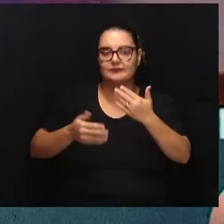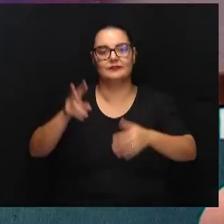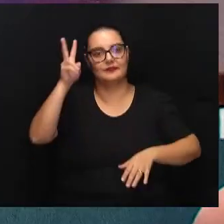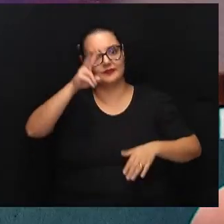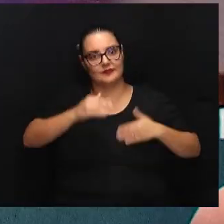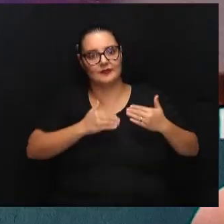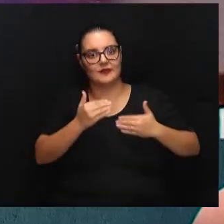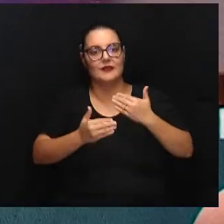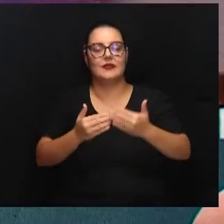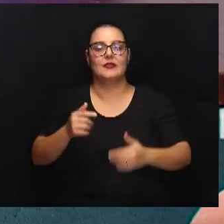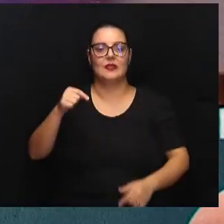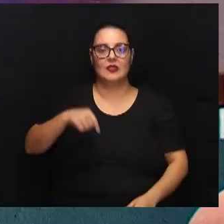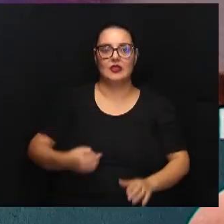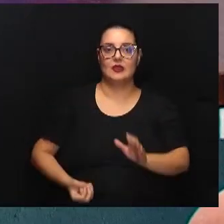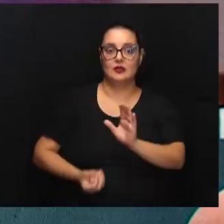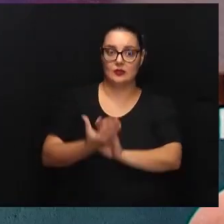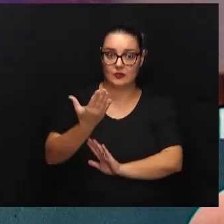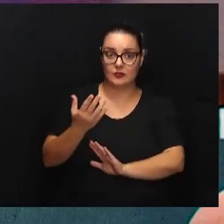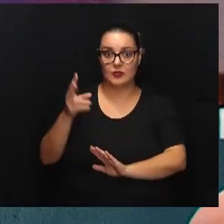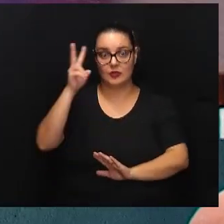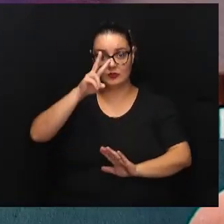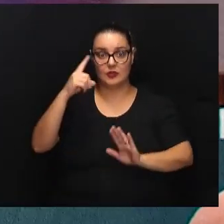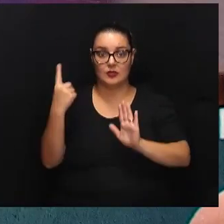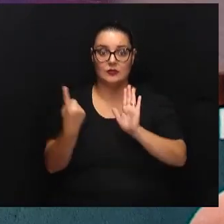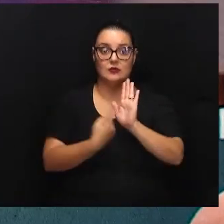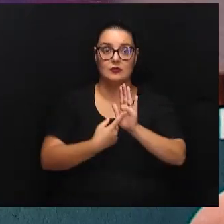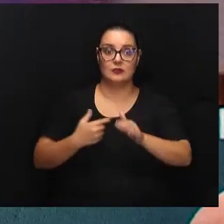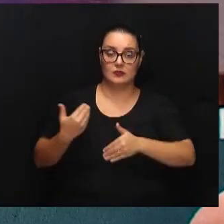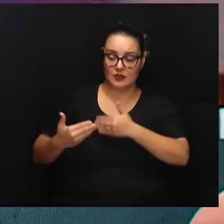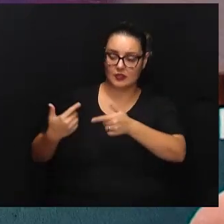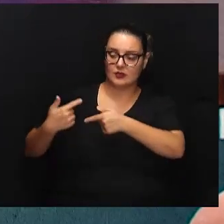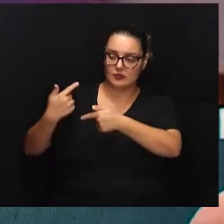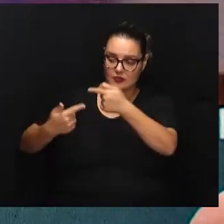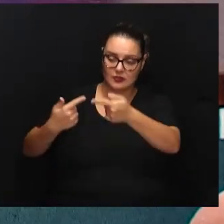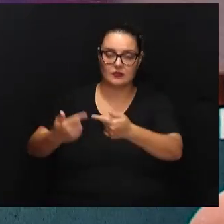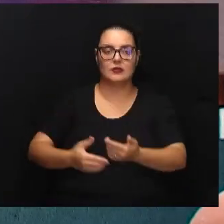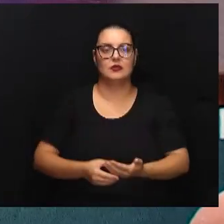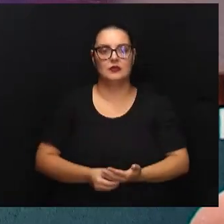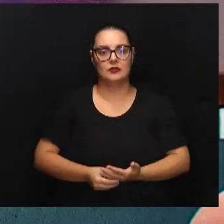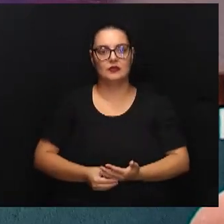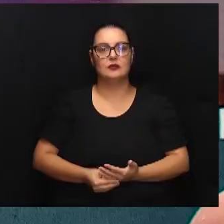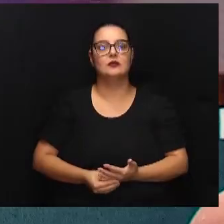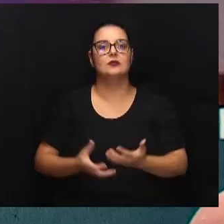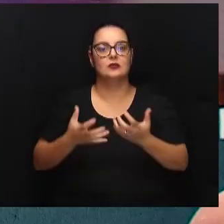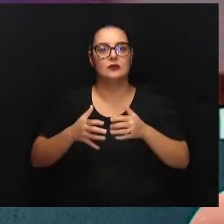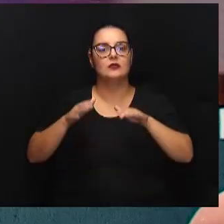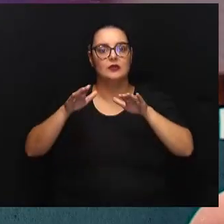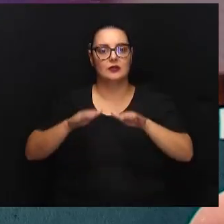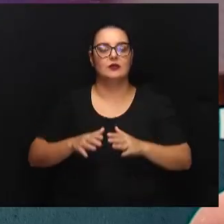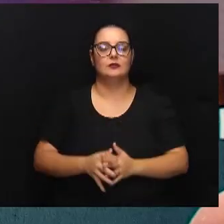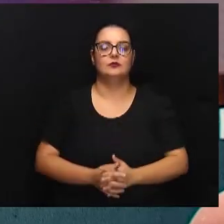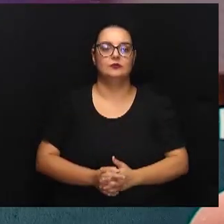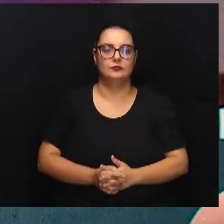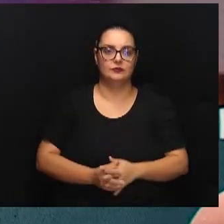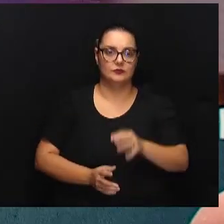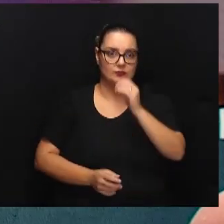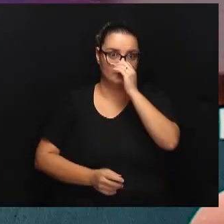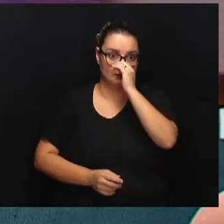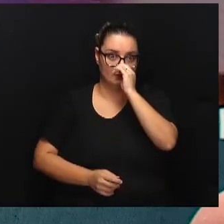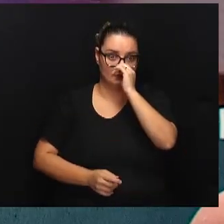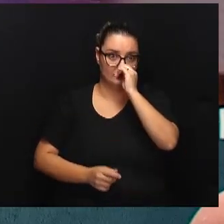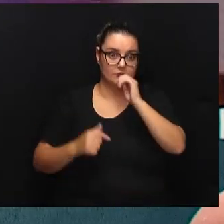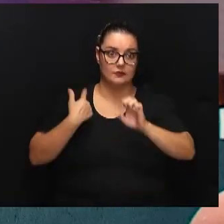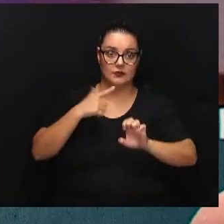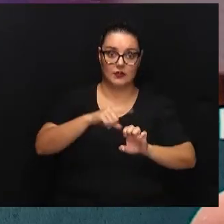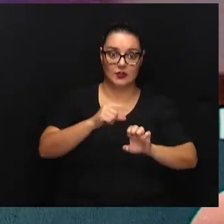legado para as próximas gerações, que eu quero que fique. Somos empreendedoras LGBTs, vamos fazer de